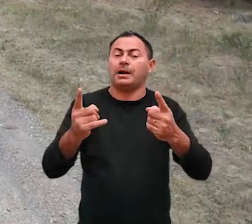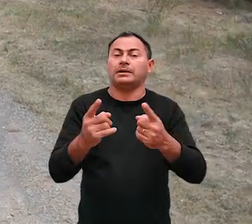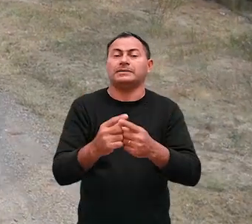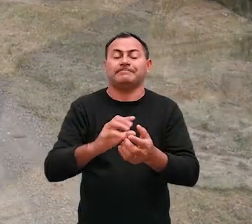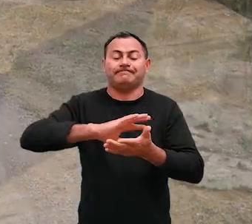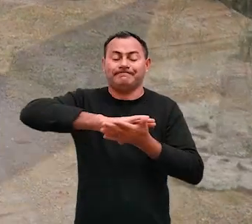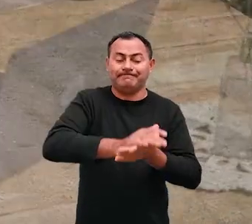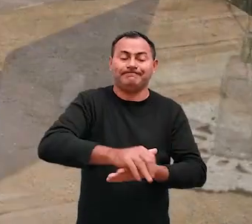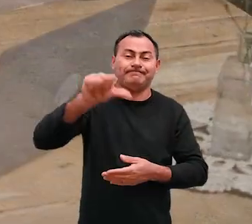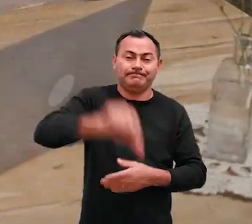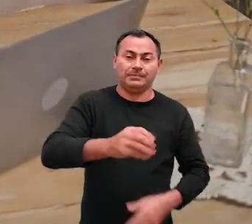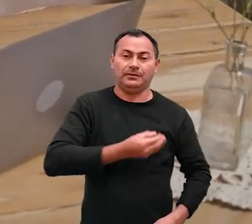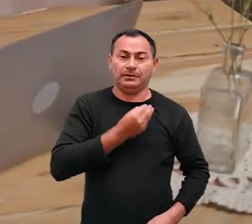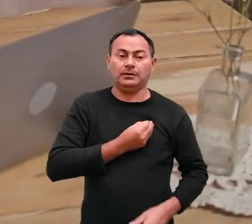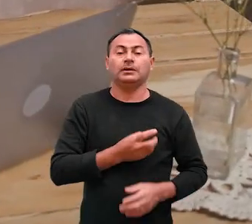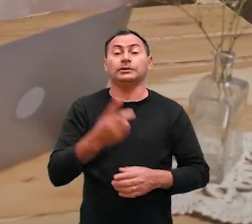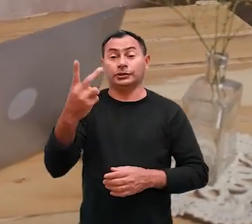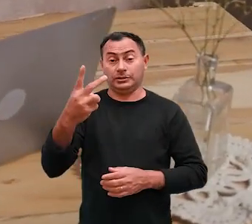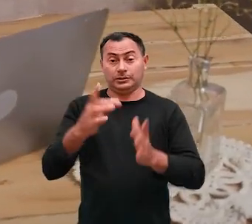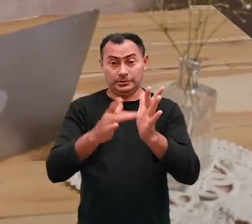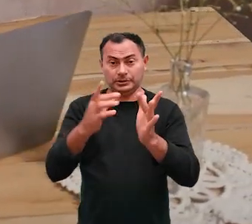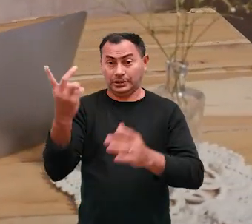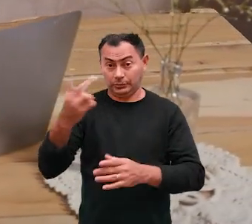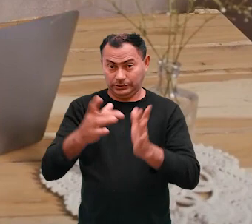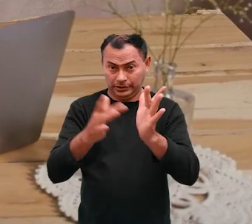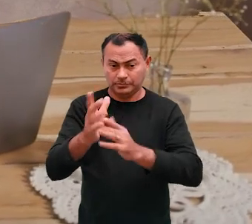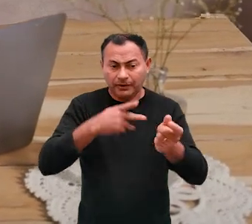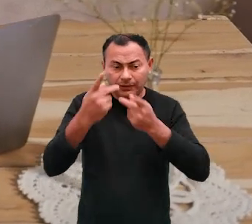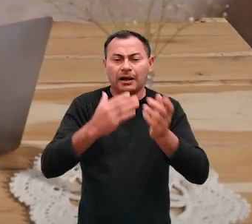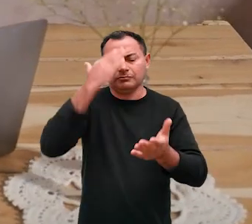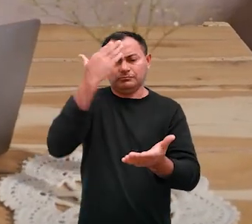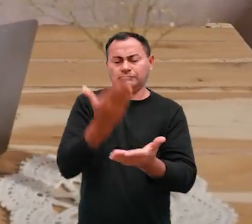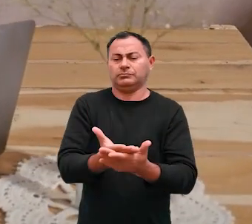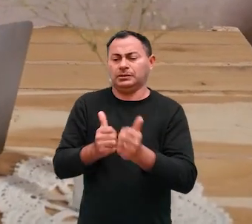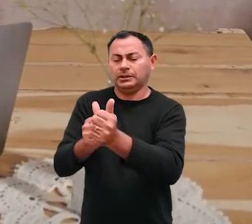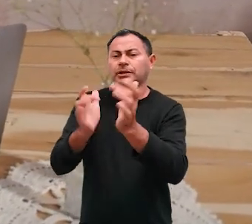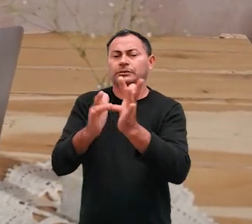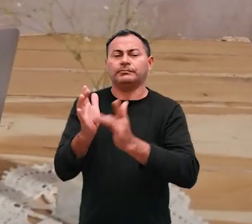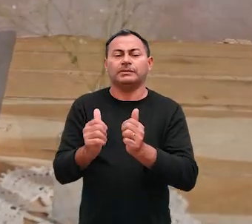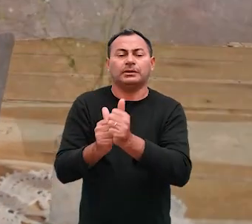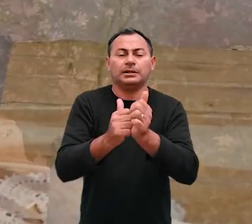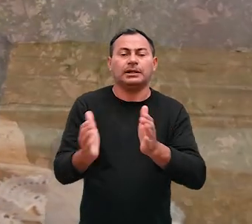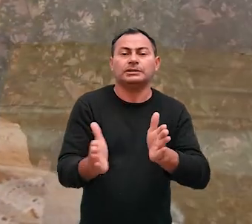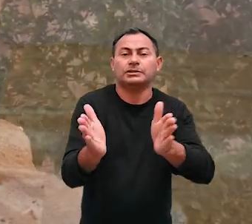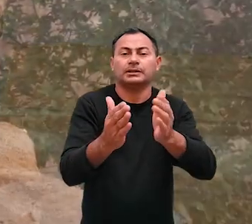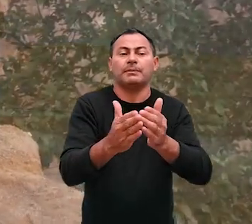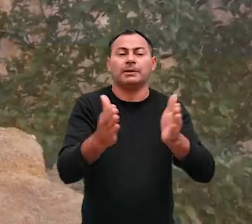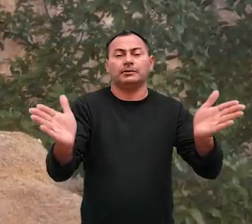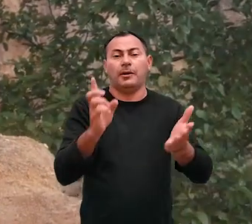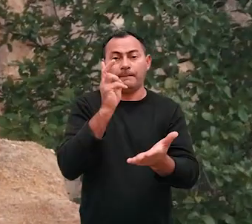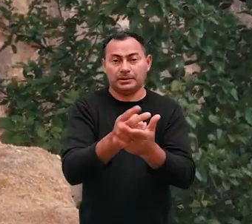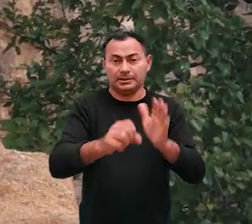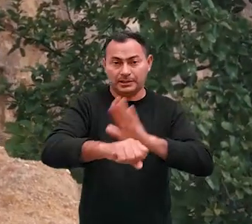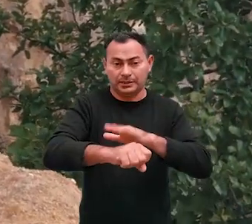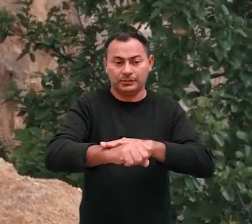acabam em destruição. Segundo Jesus, muitos dos que professam ser seus discípulos estão seguindo por essa estrada. Ao